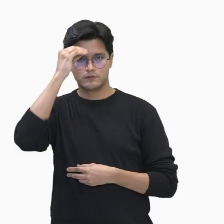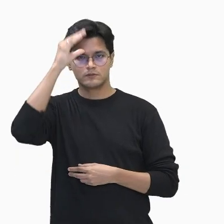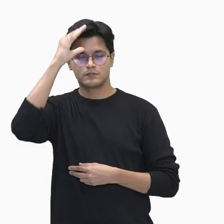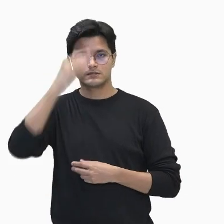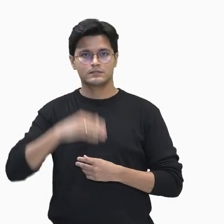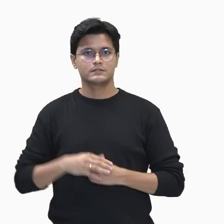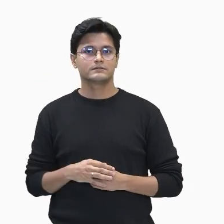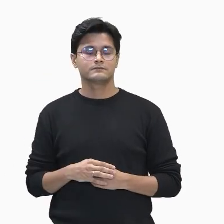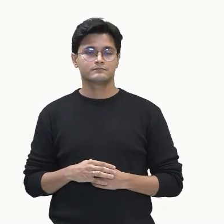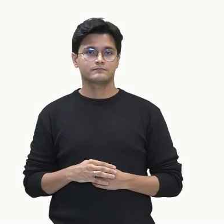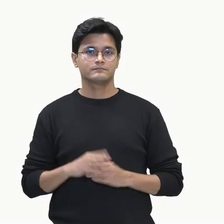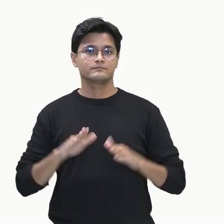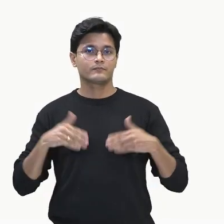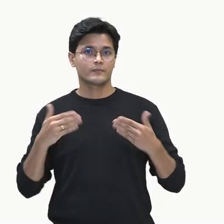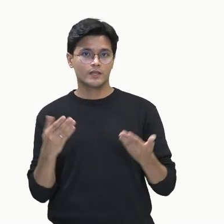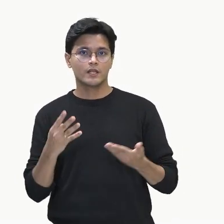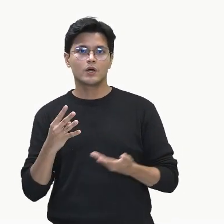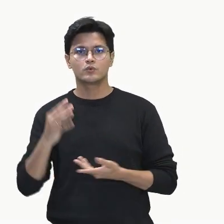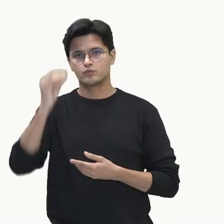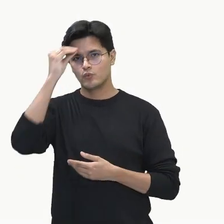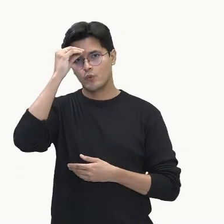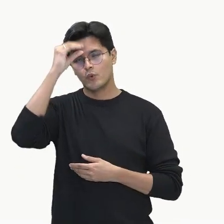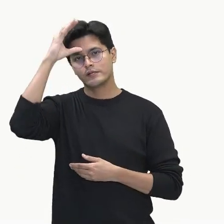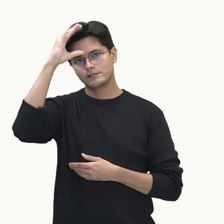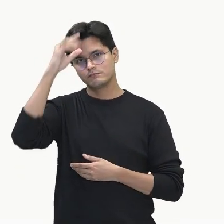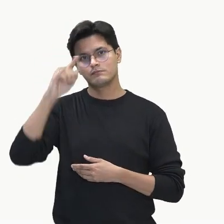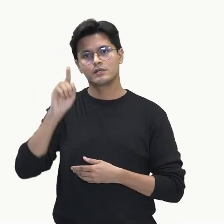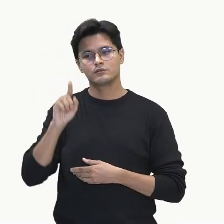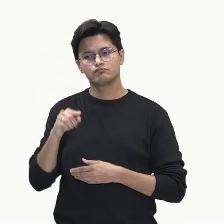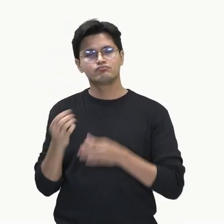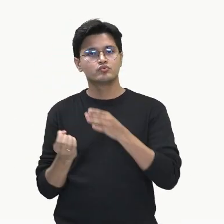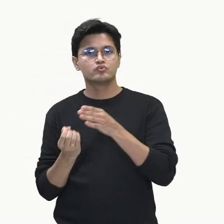conhecimento, gente, ele é resultado da